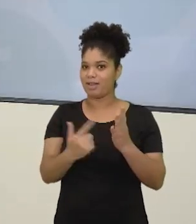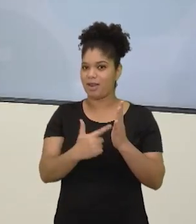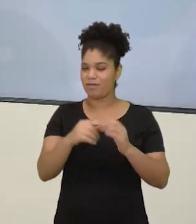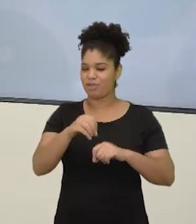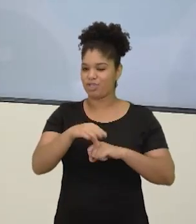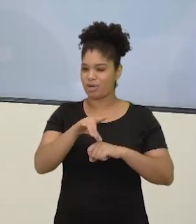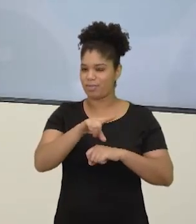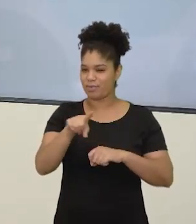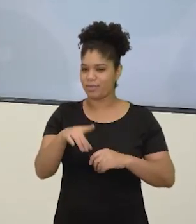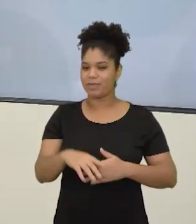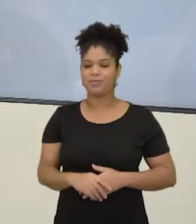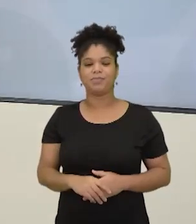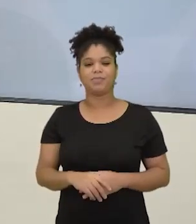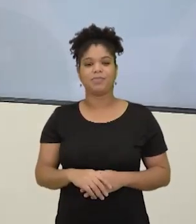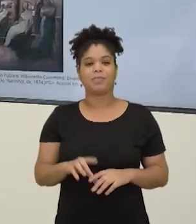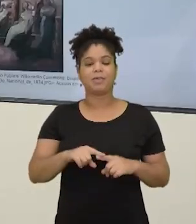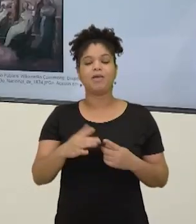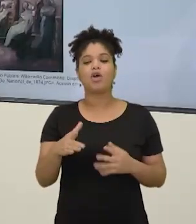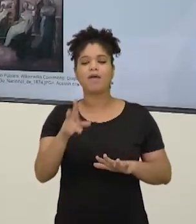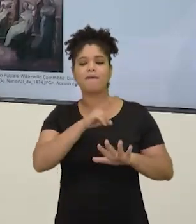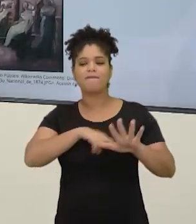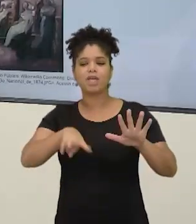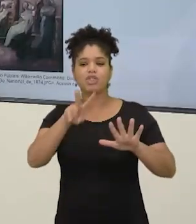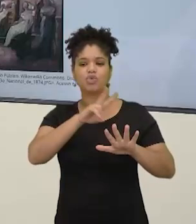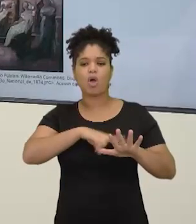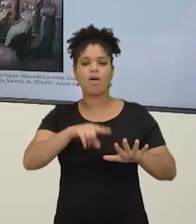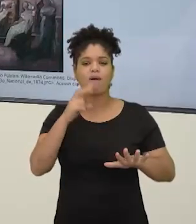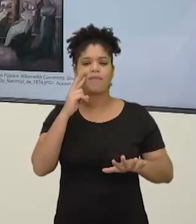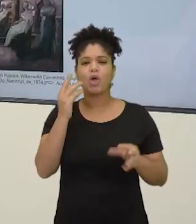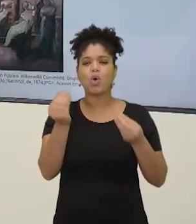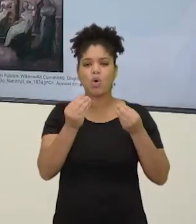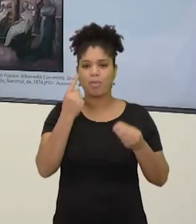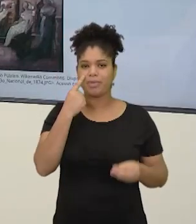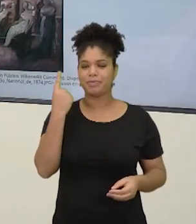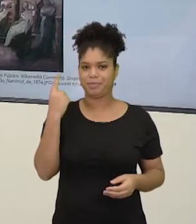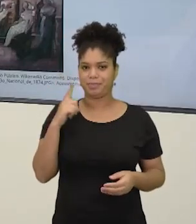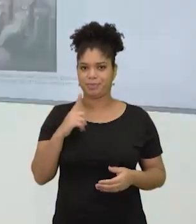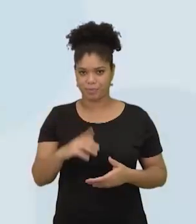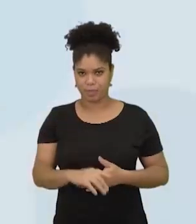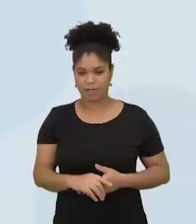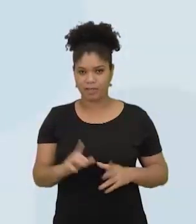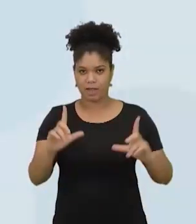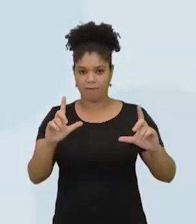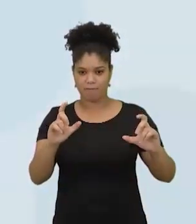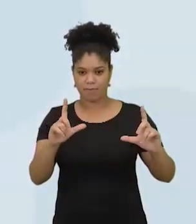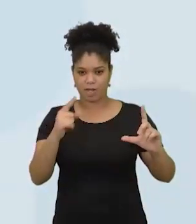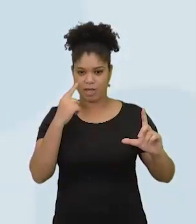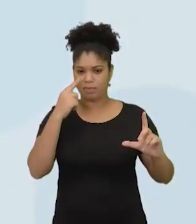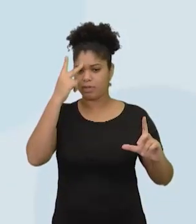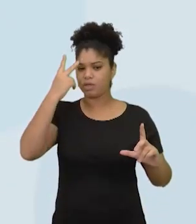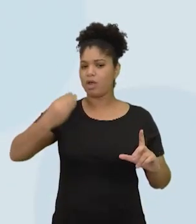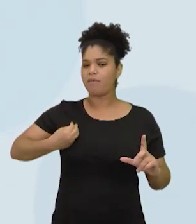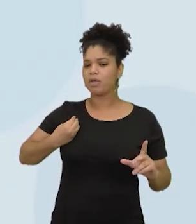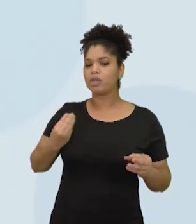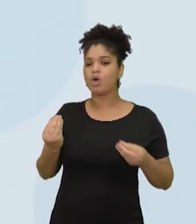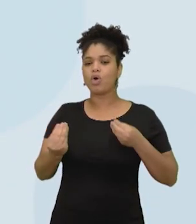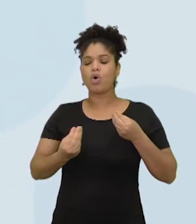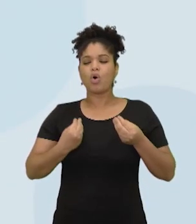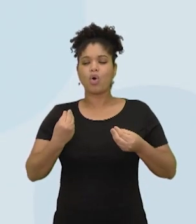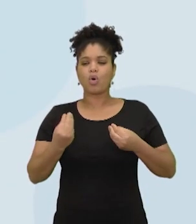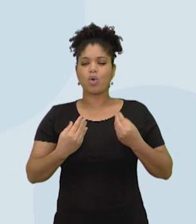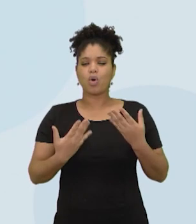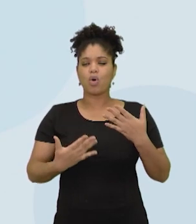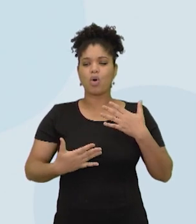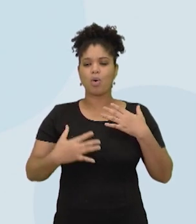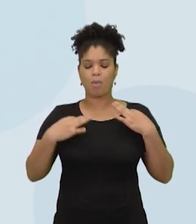um panorâmica visual da época, aqui, olha só. Como é que eram as pessoas, né, visualmente